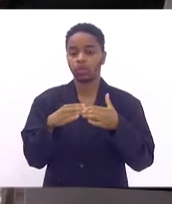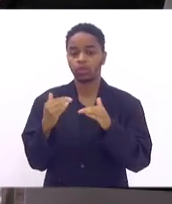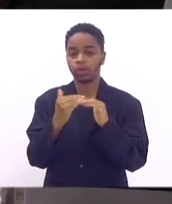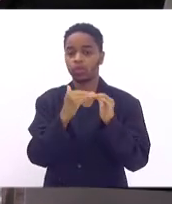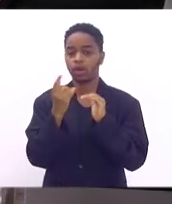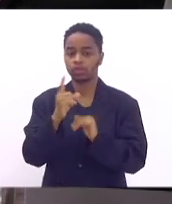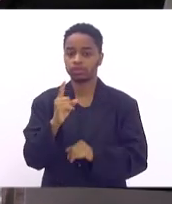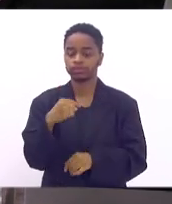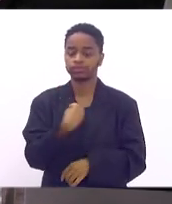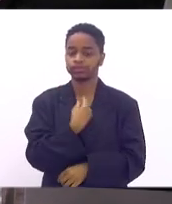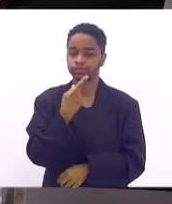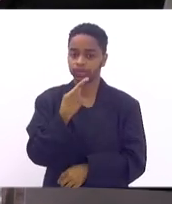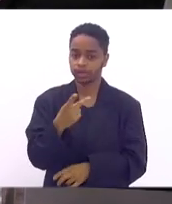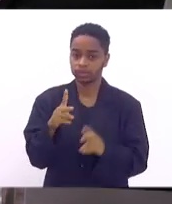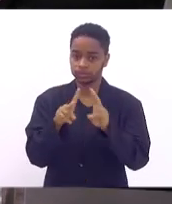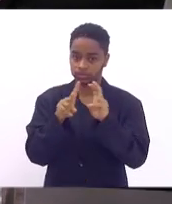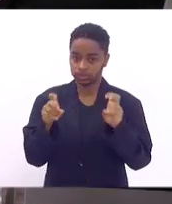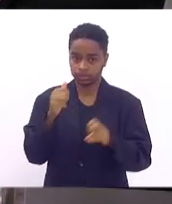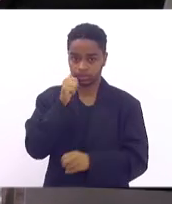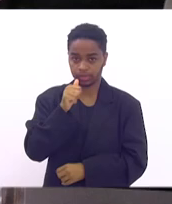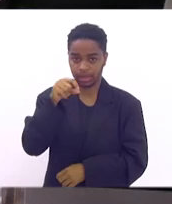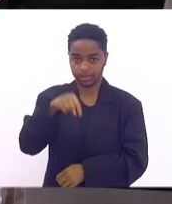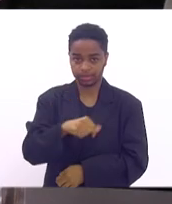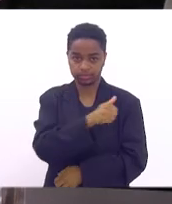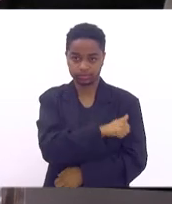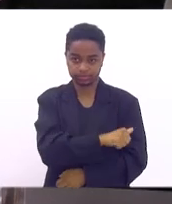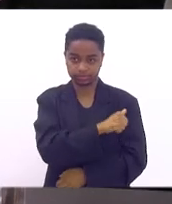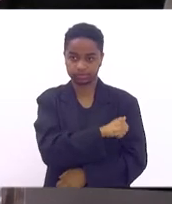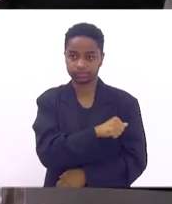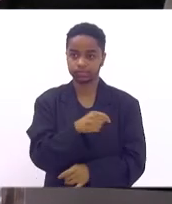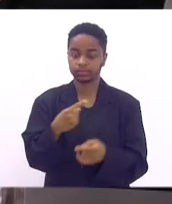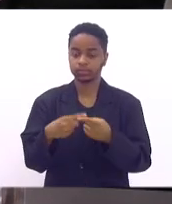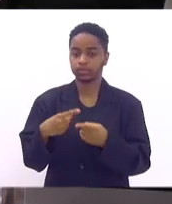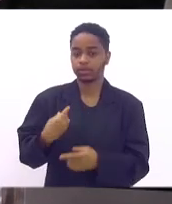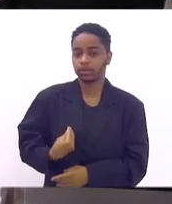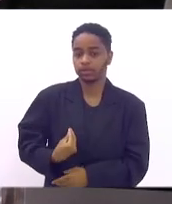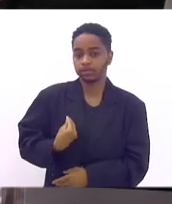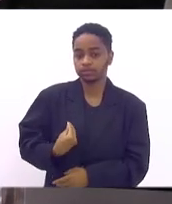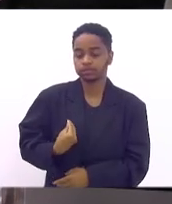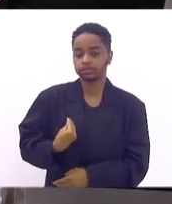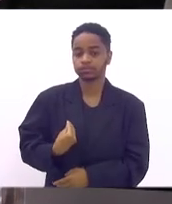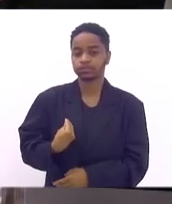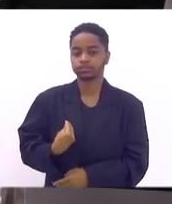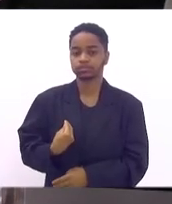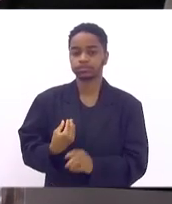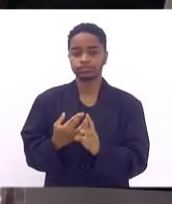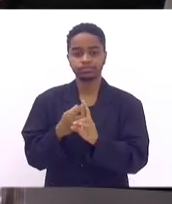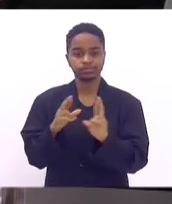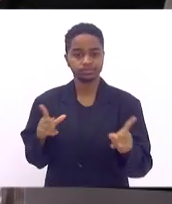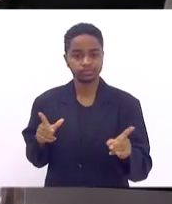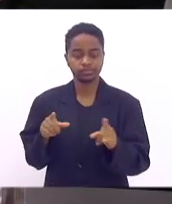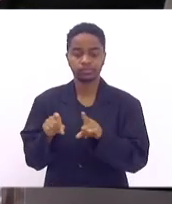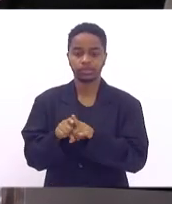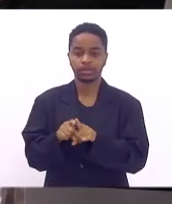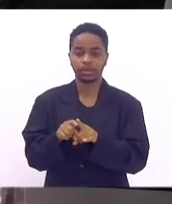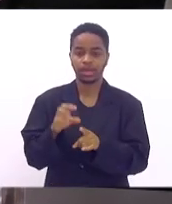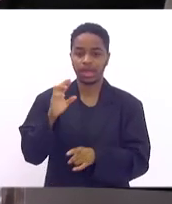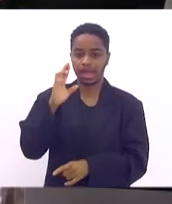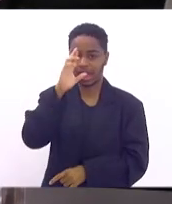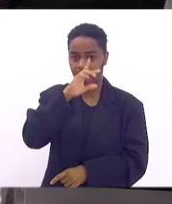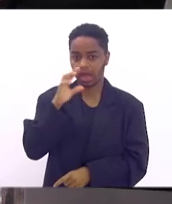de mulheres no Rio de Janeiro, que têm vivências totalmente diferentes, raça,